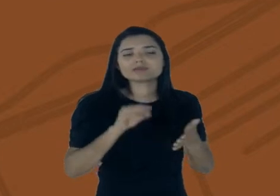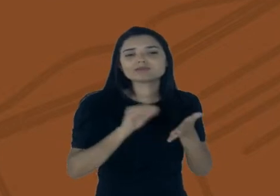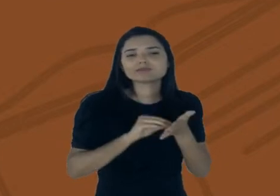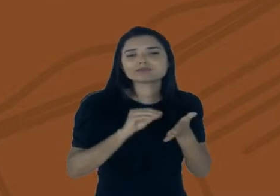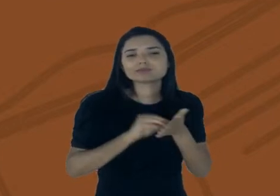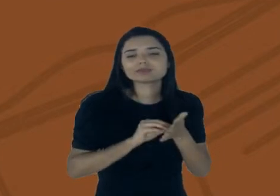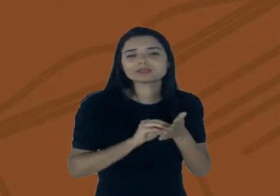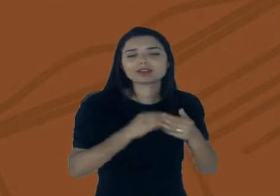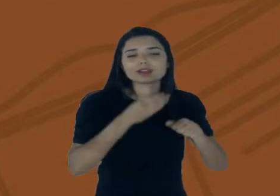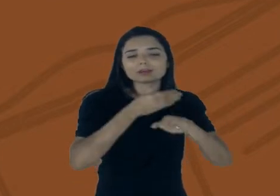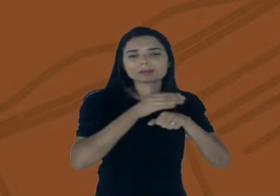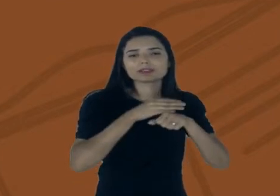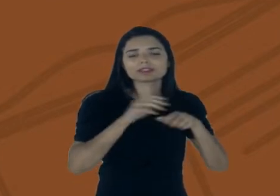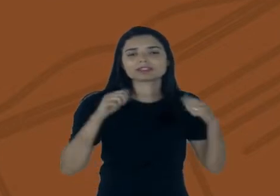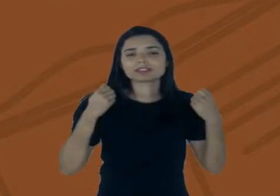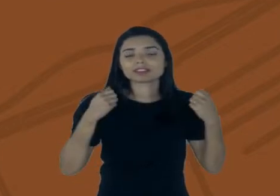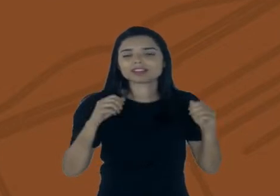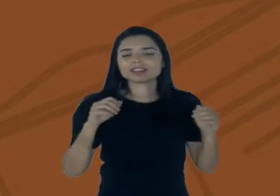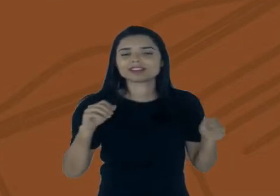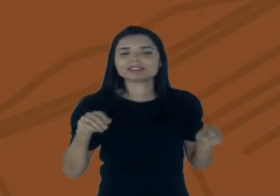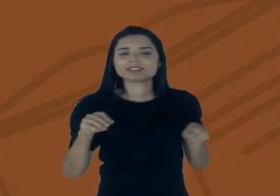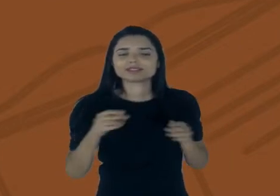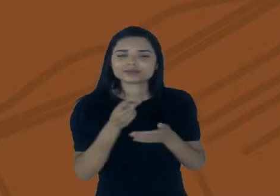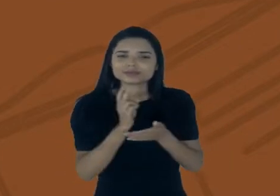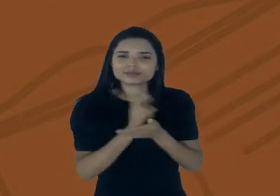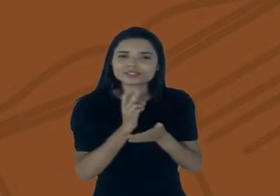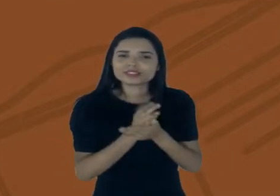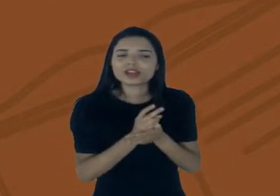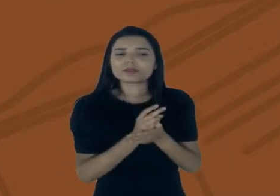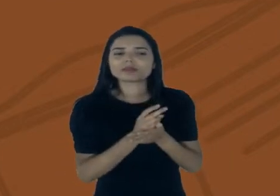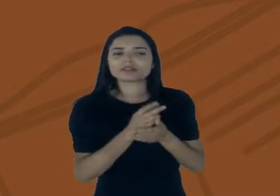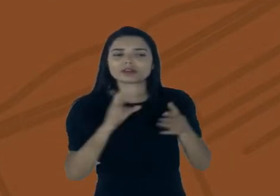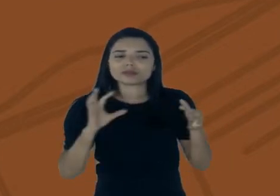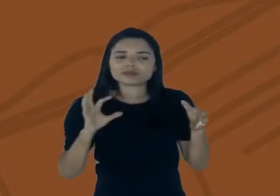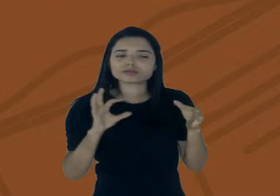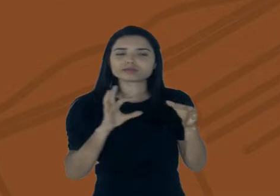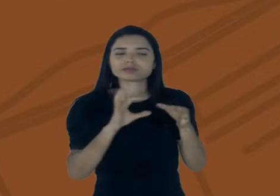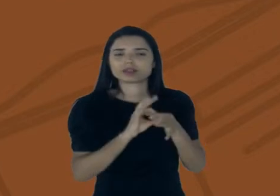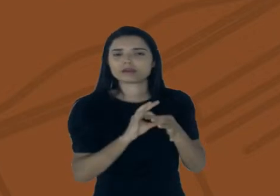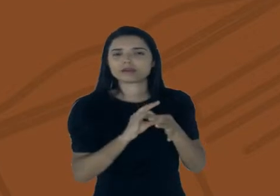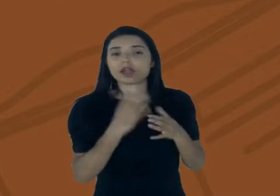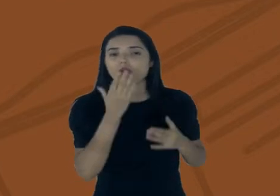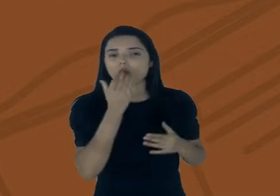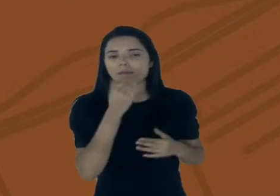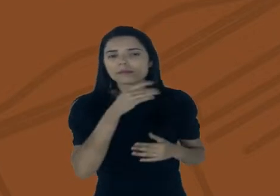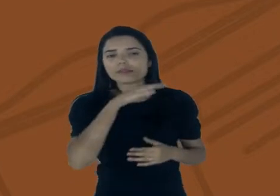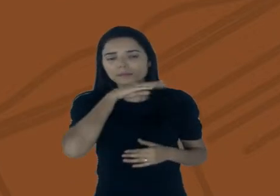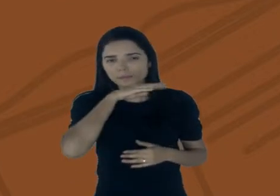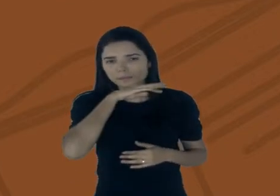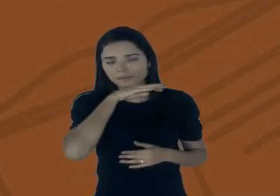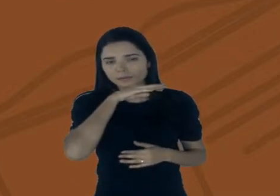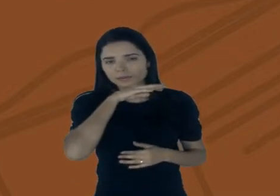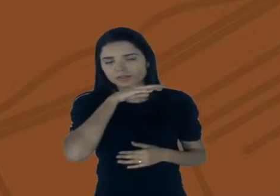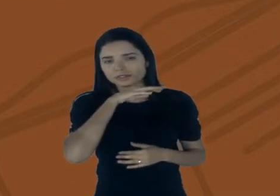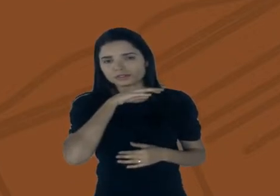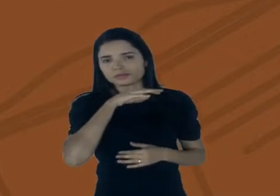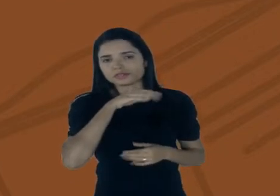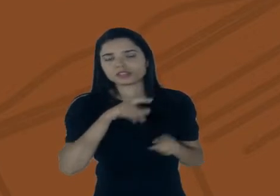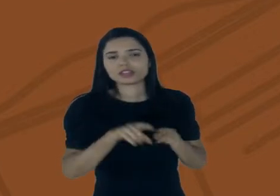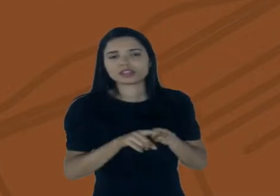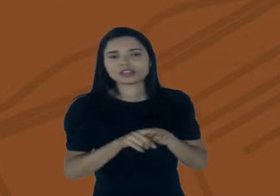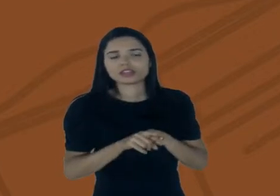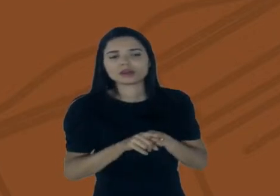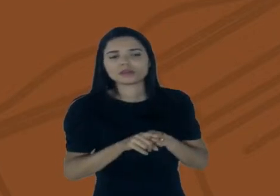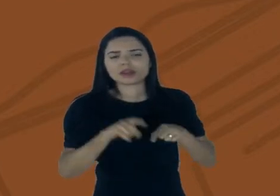Então vejam, sempre vai estar associada principalmente essa questão da má alimentação e do consumo de substâncias que